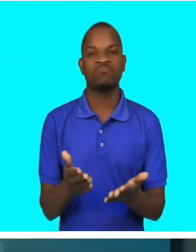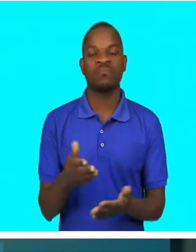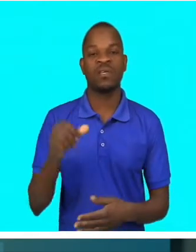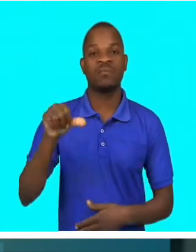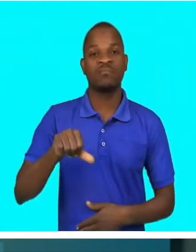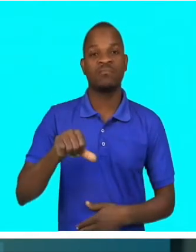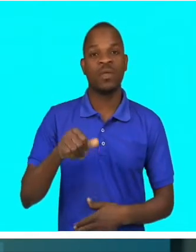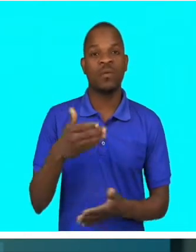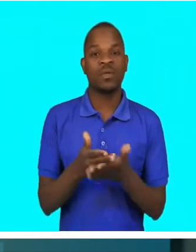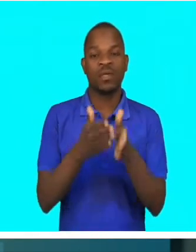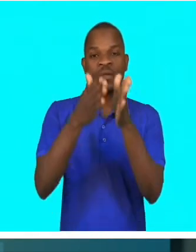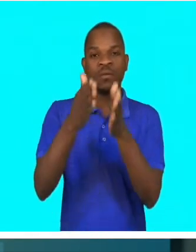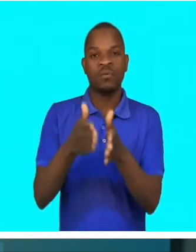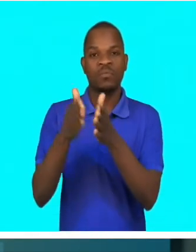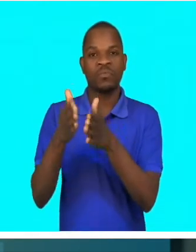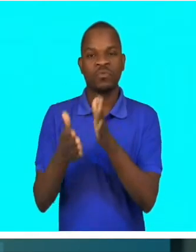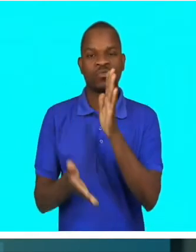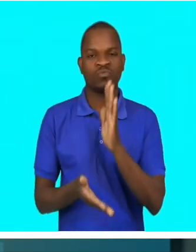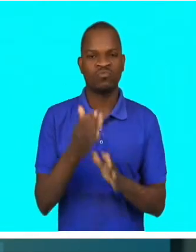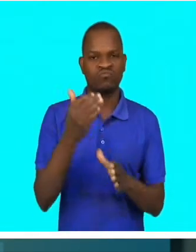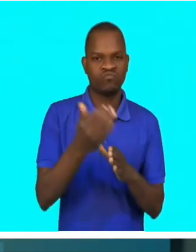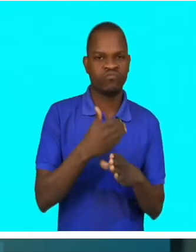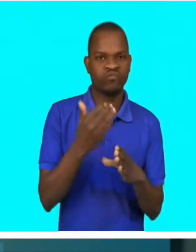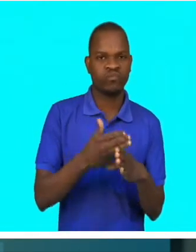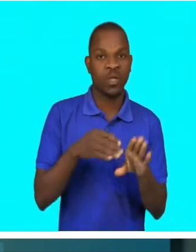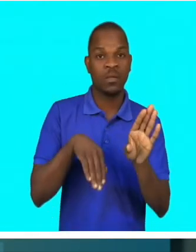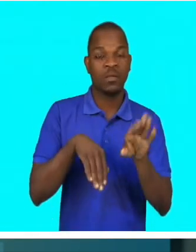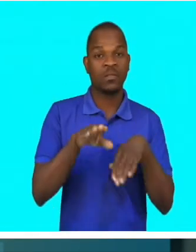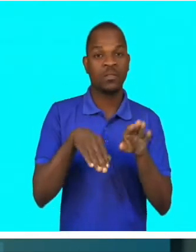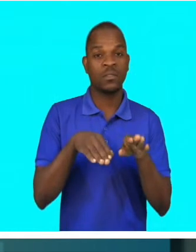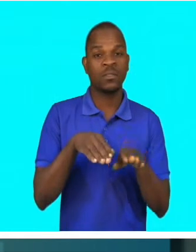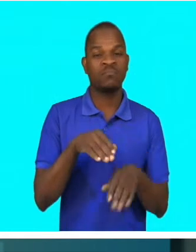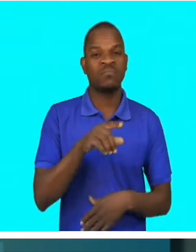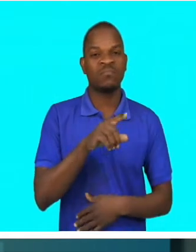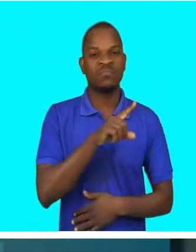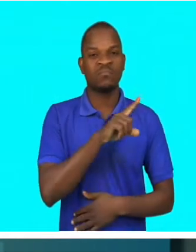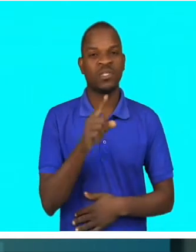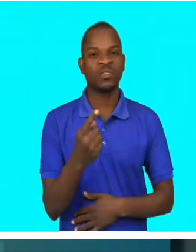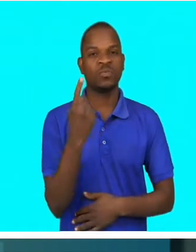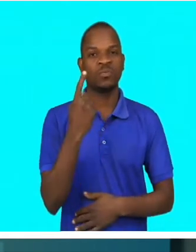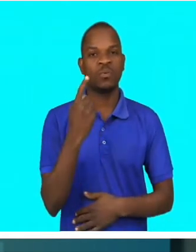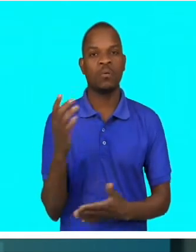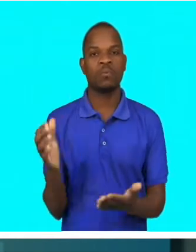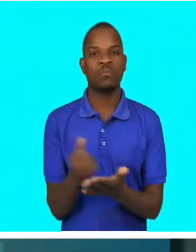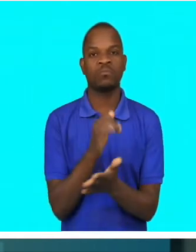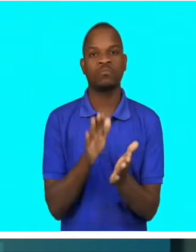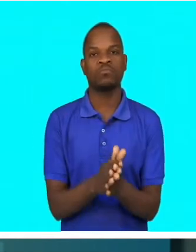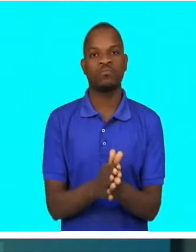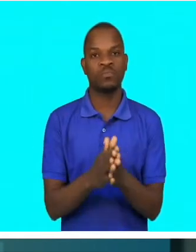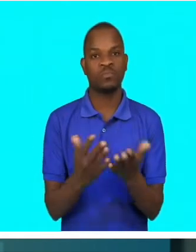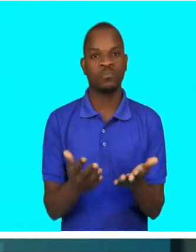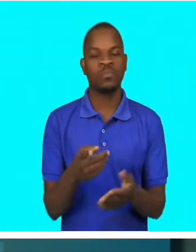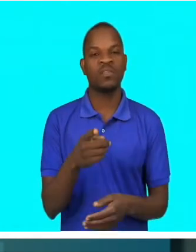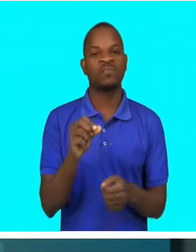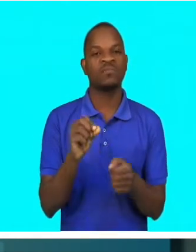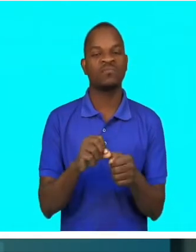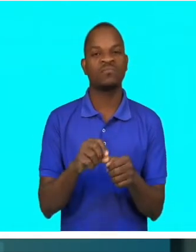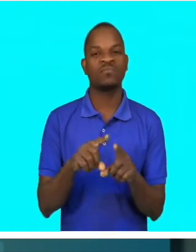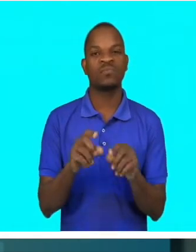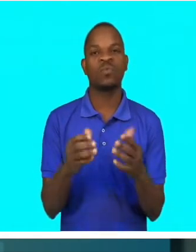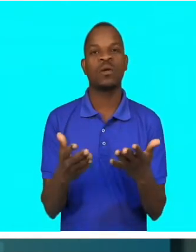jogador que possa correr ou trabalhar durante 30 dias, não conseguir ganhar aquilo que são custosos ordenados. Isto de alguma